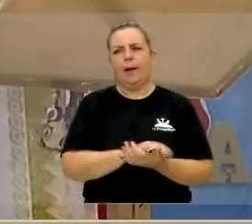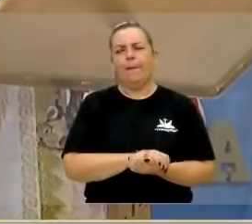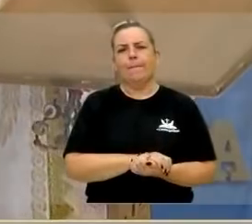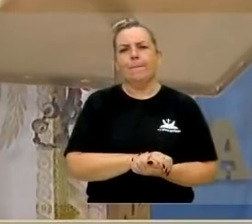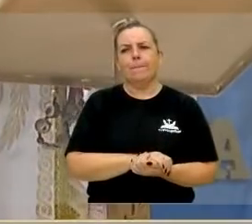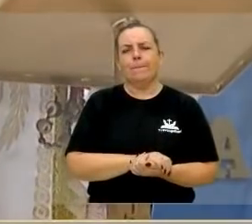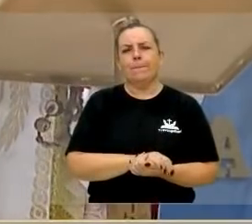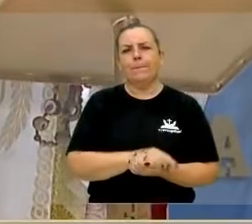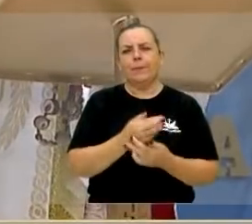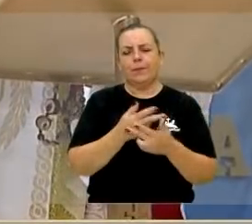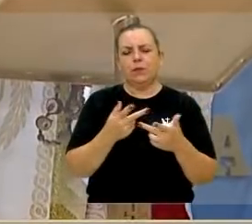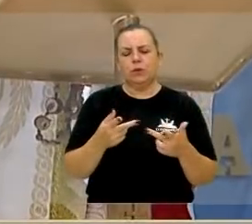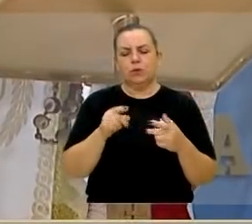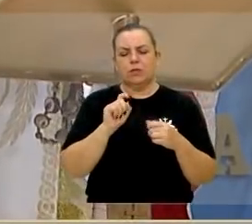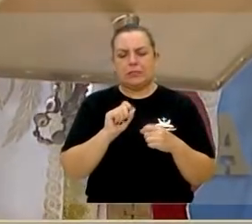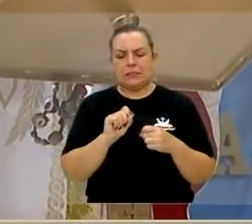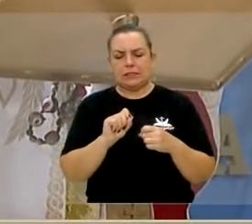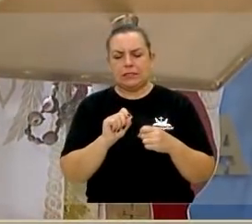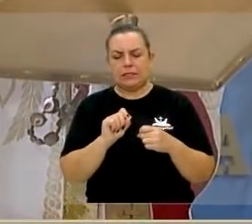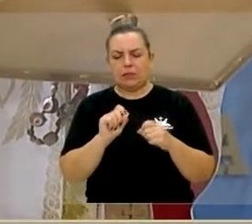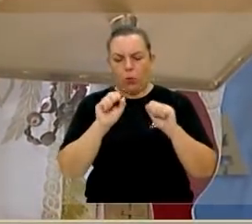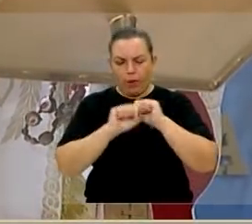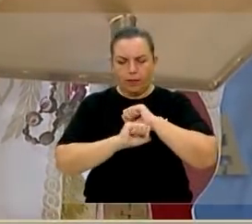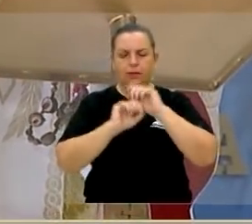aquilo que é evidente.